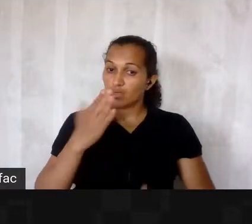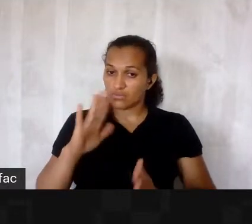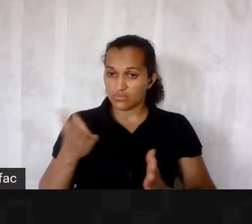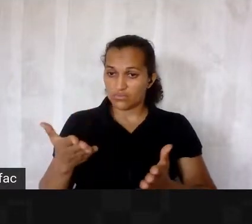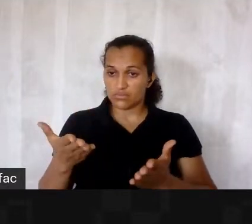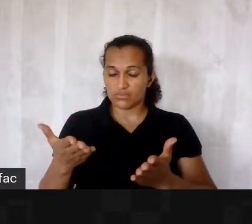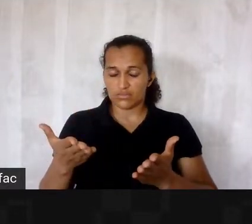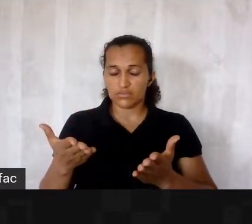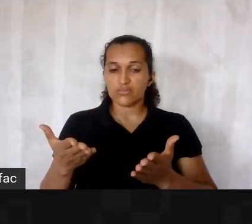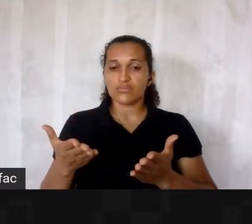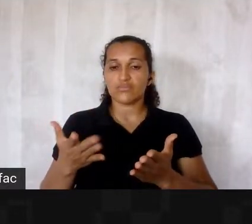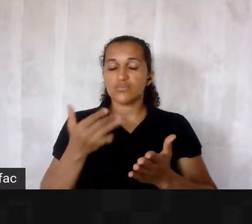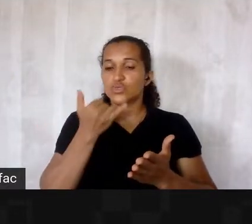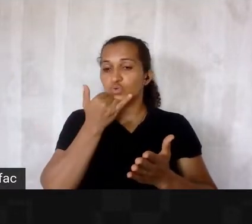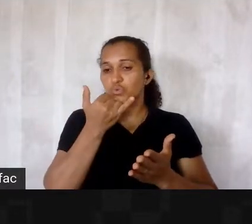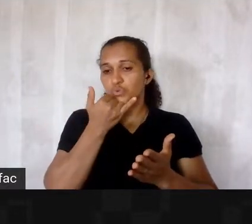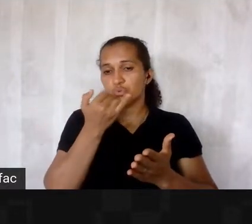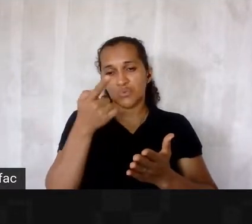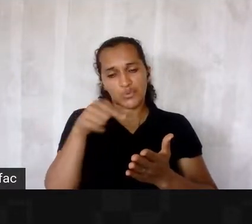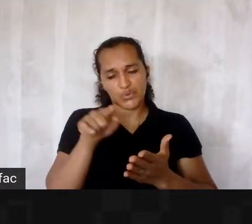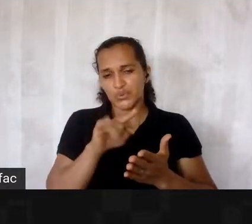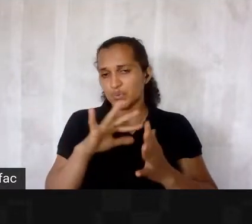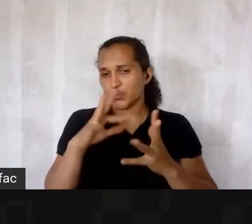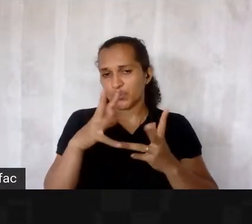desculpas a todos